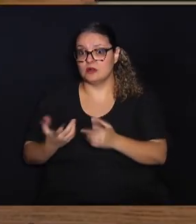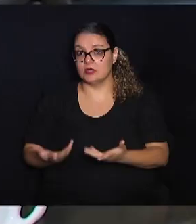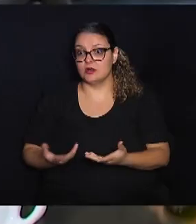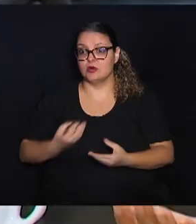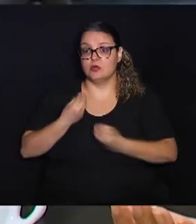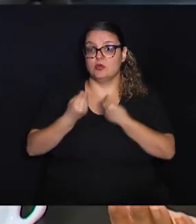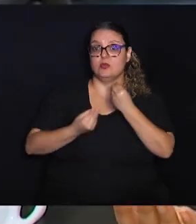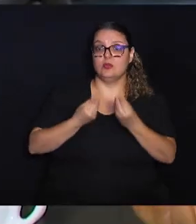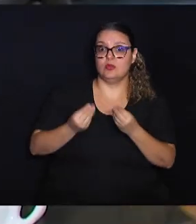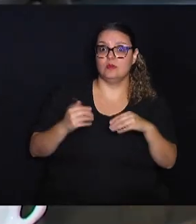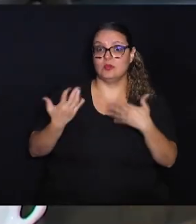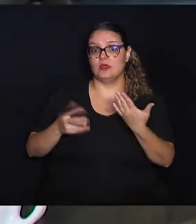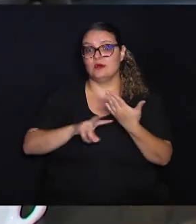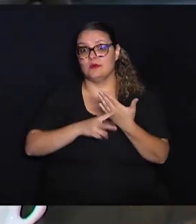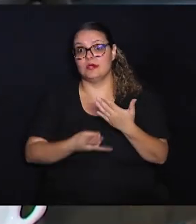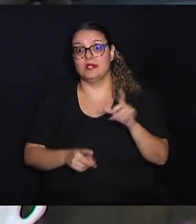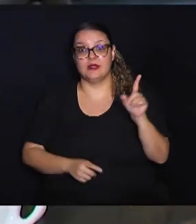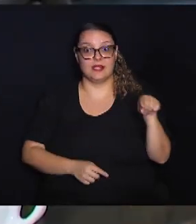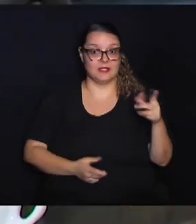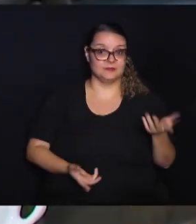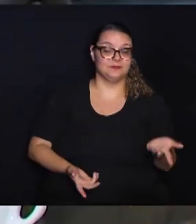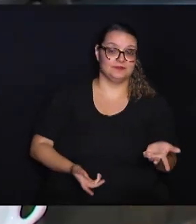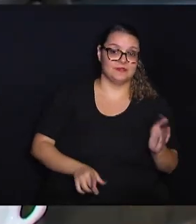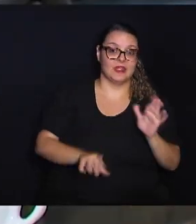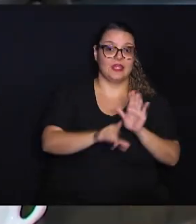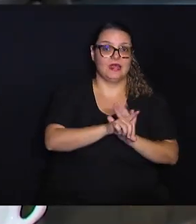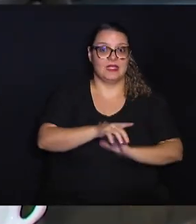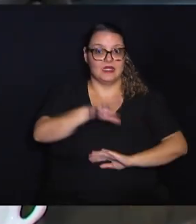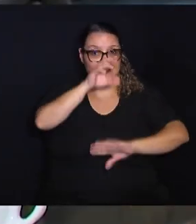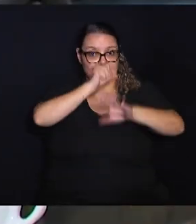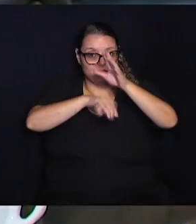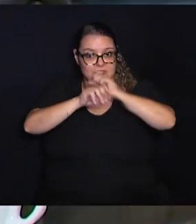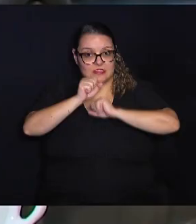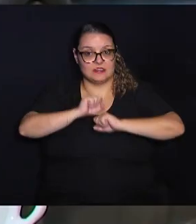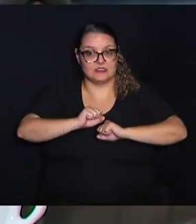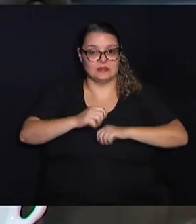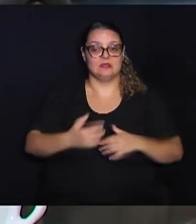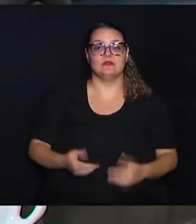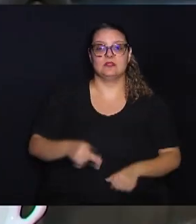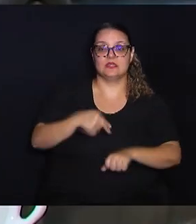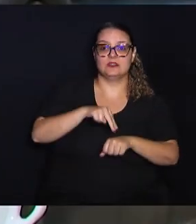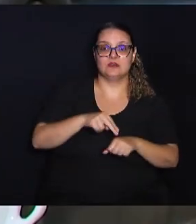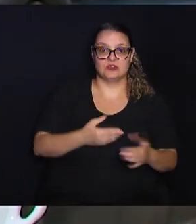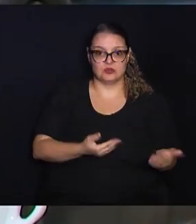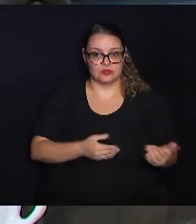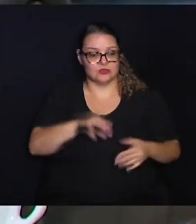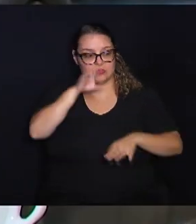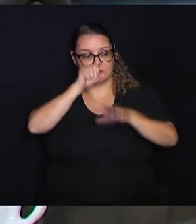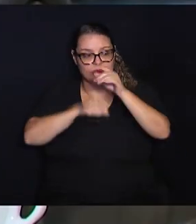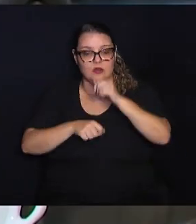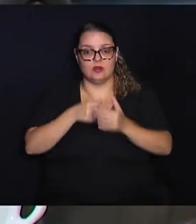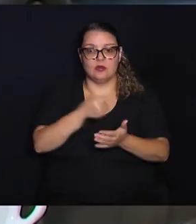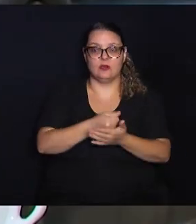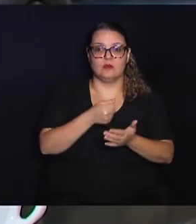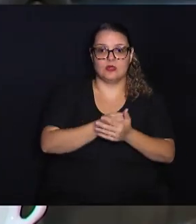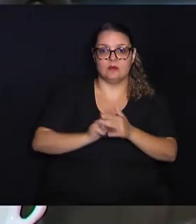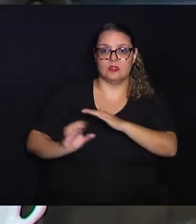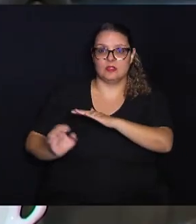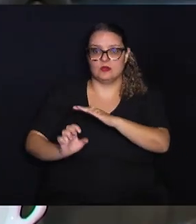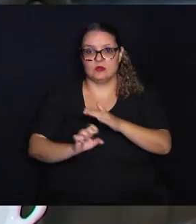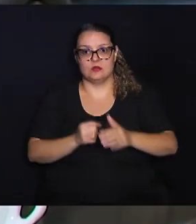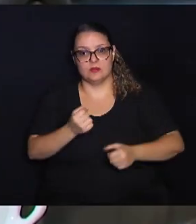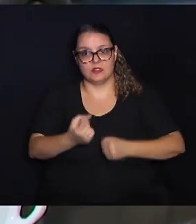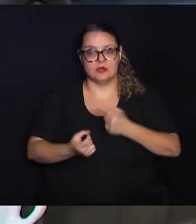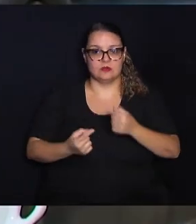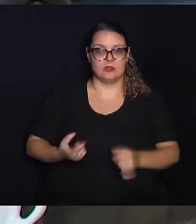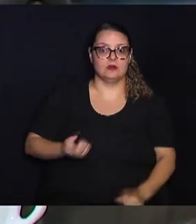e quais os frutos. A Lei de Aprendizagem Nacional do Jovem Aprendiz estabelece obrigação para as empresas com determinado número